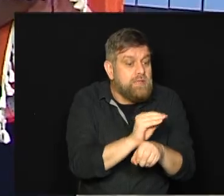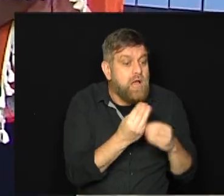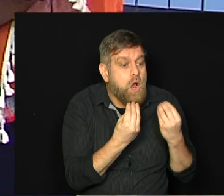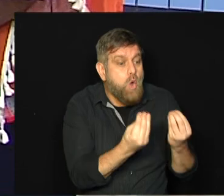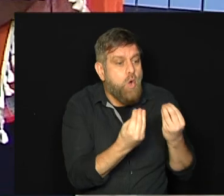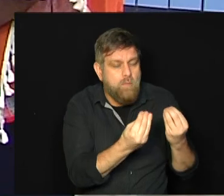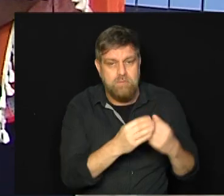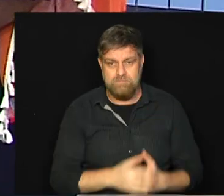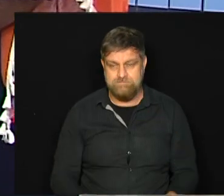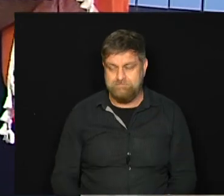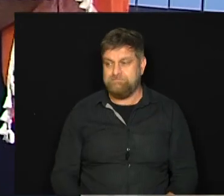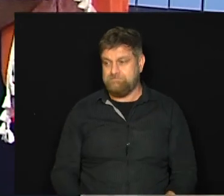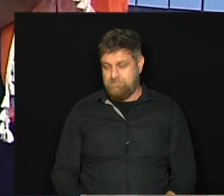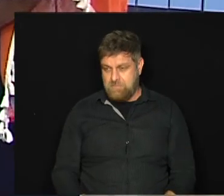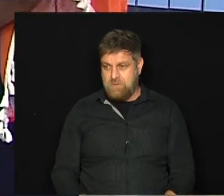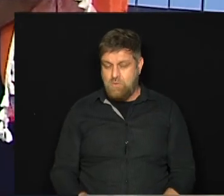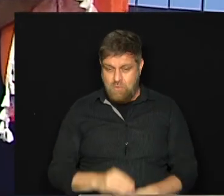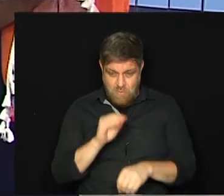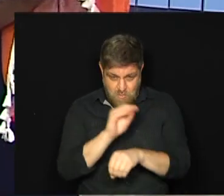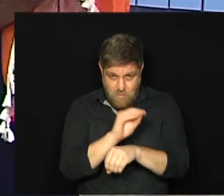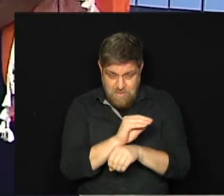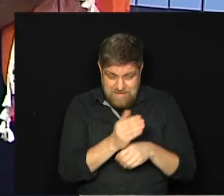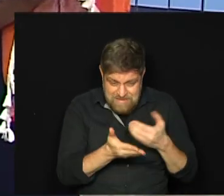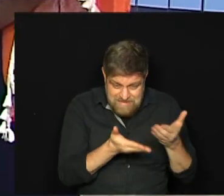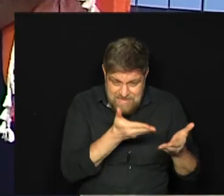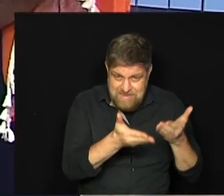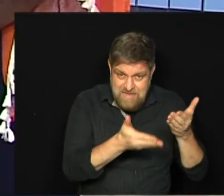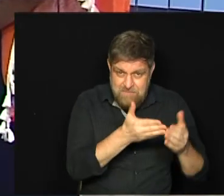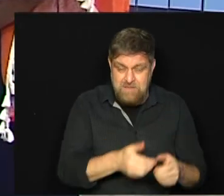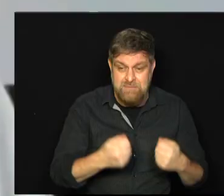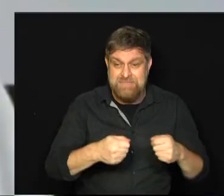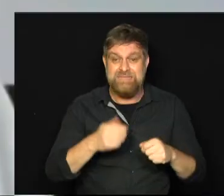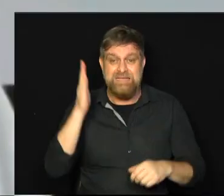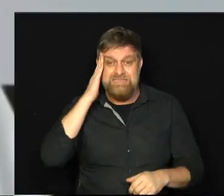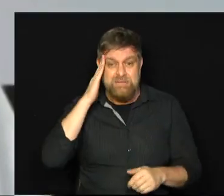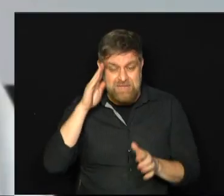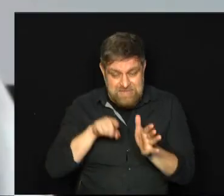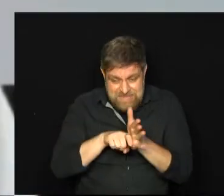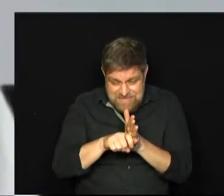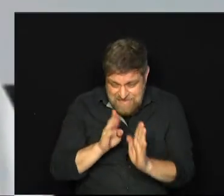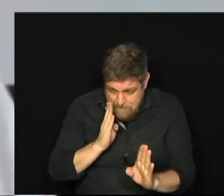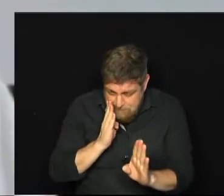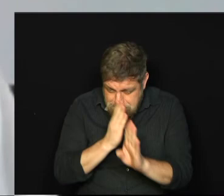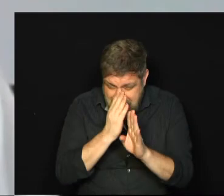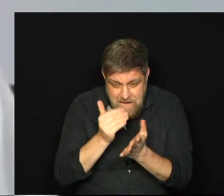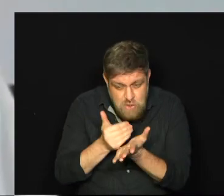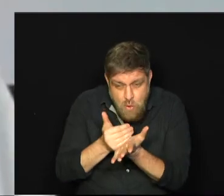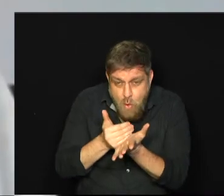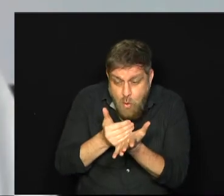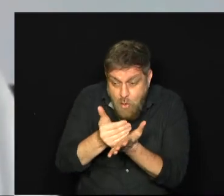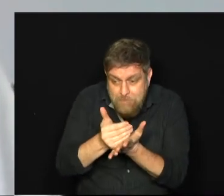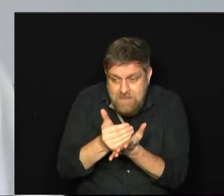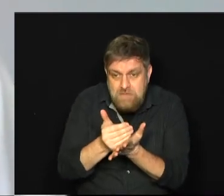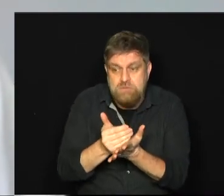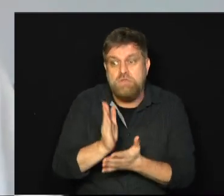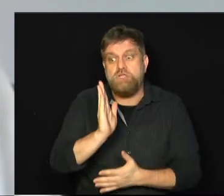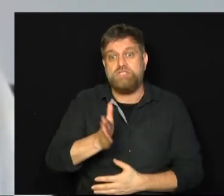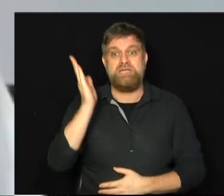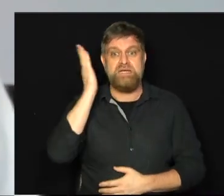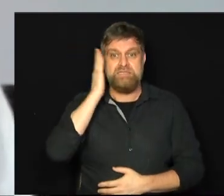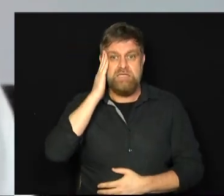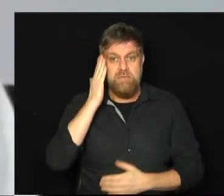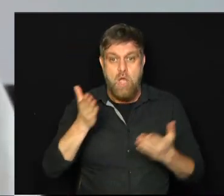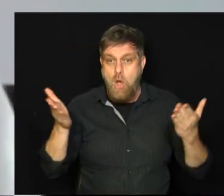O tratamento depende basicamente, né, do diagnóstico precoce, o diagnóstico preciso.